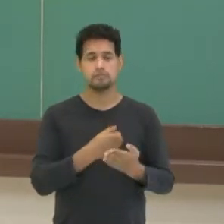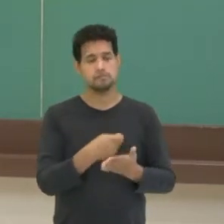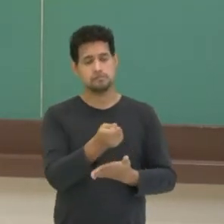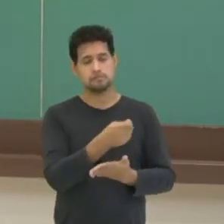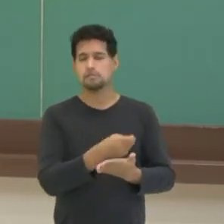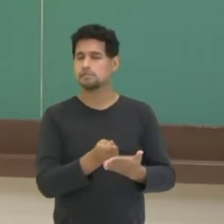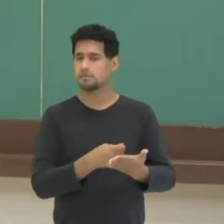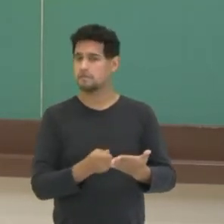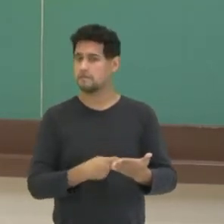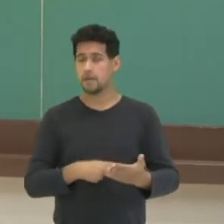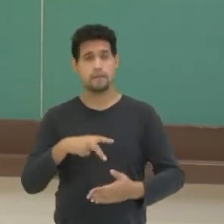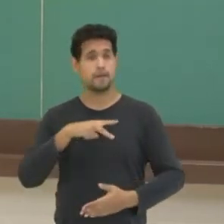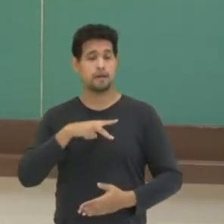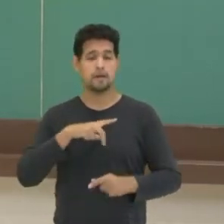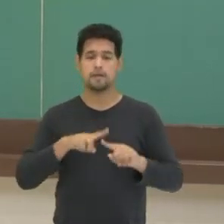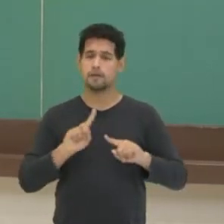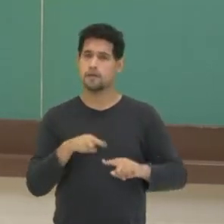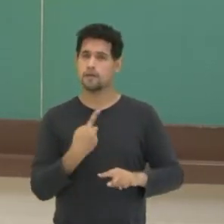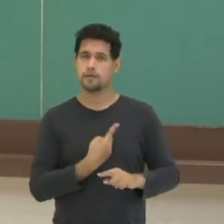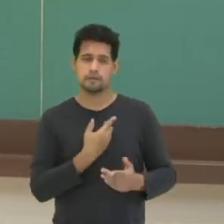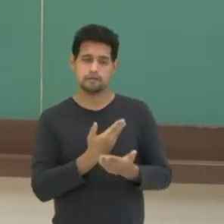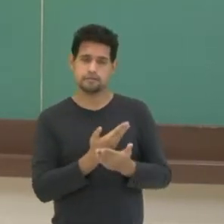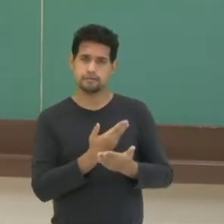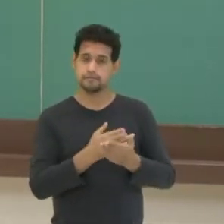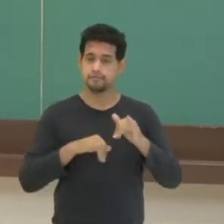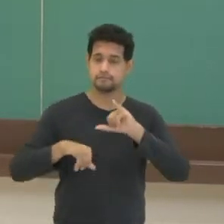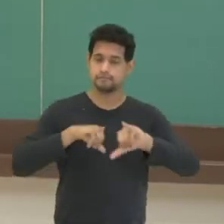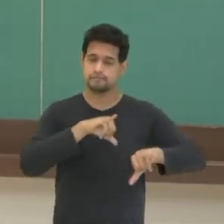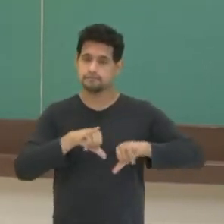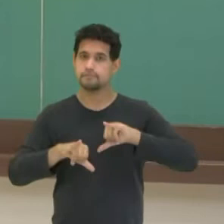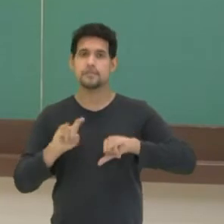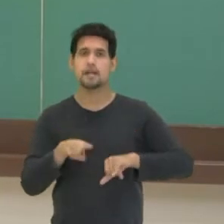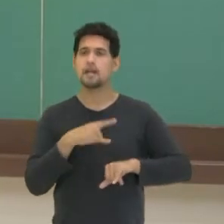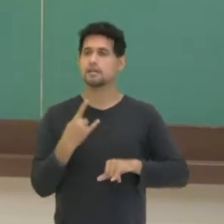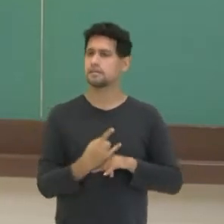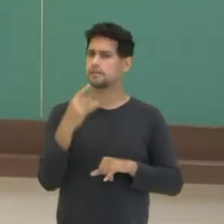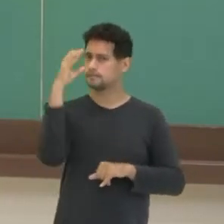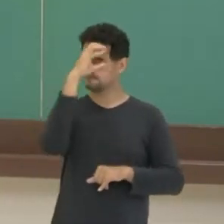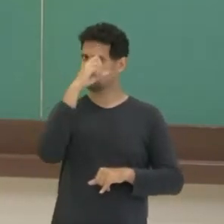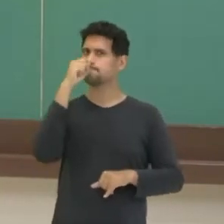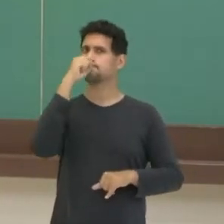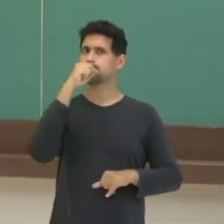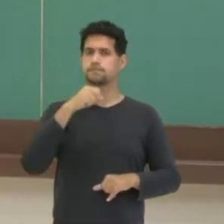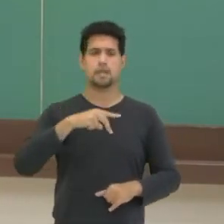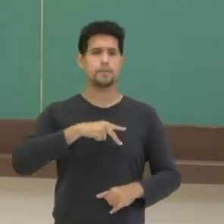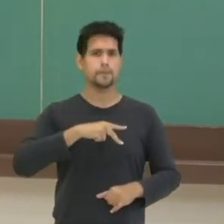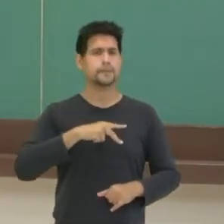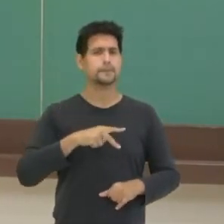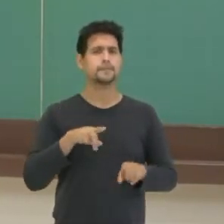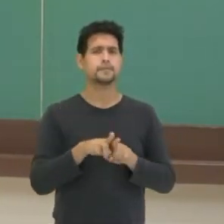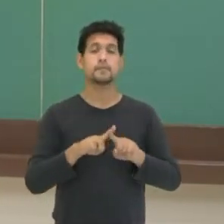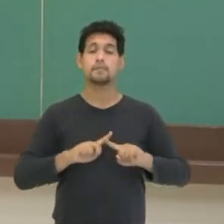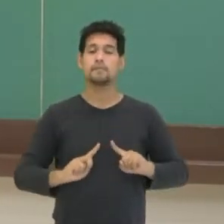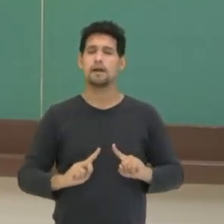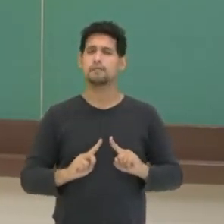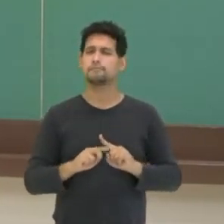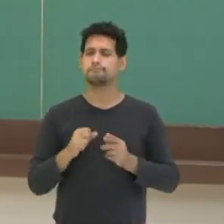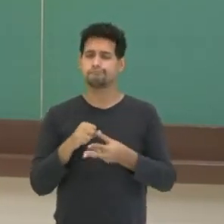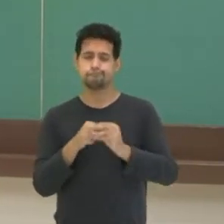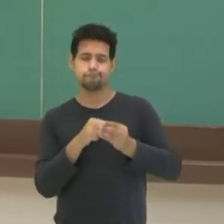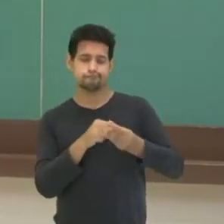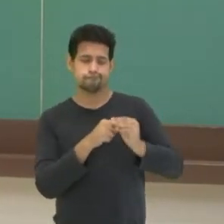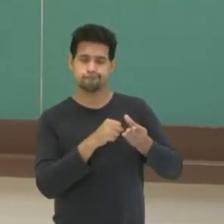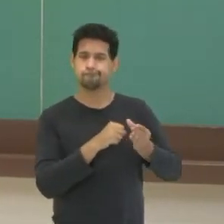própria. E nós, estudando química, nós nos apropriamos desses conhecimentos. E um desses